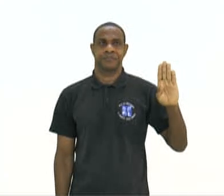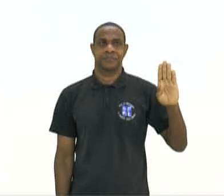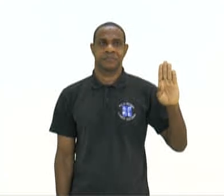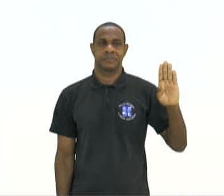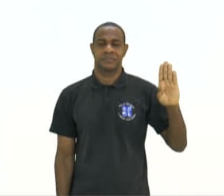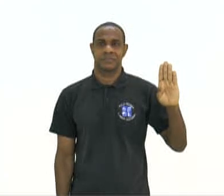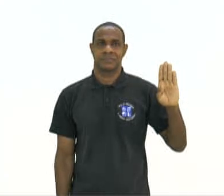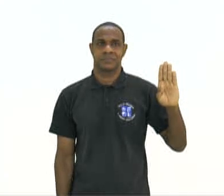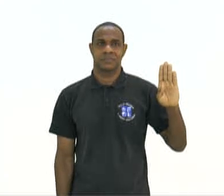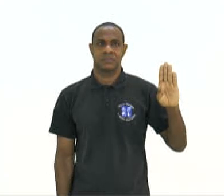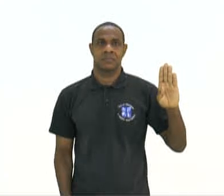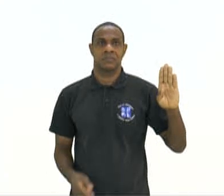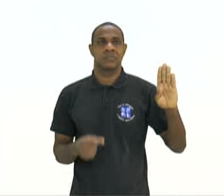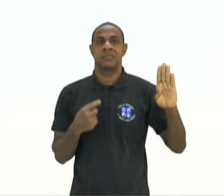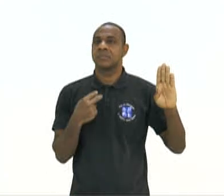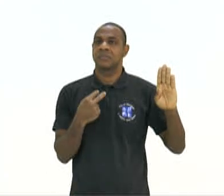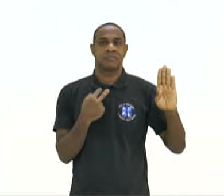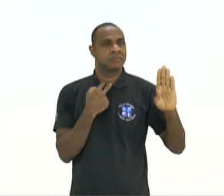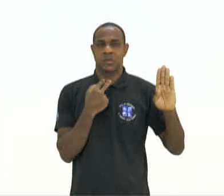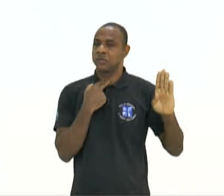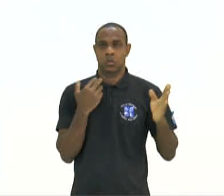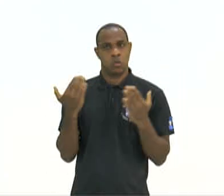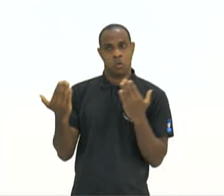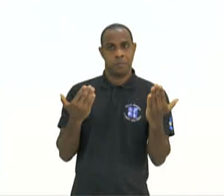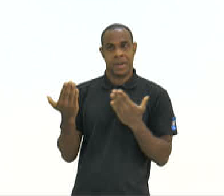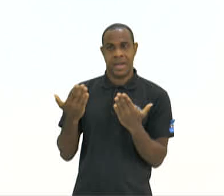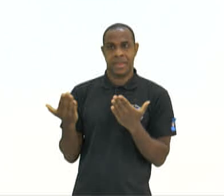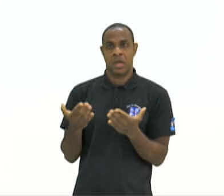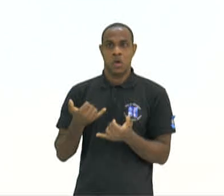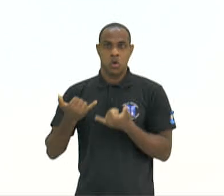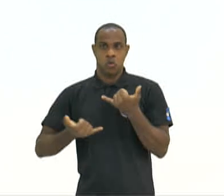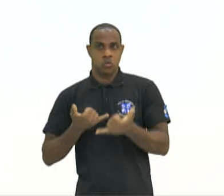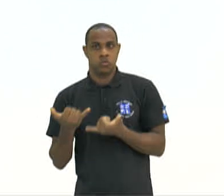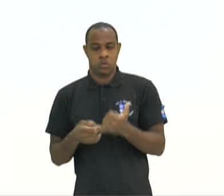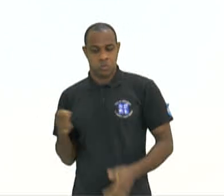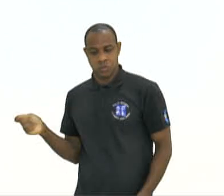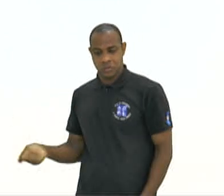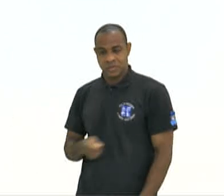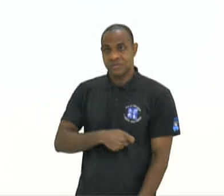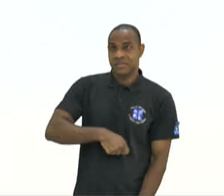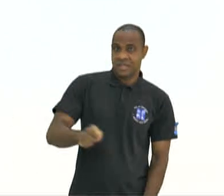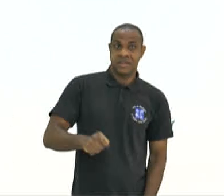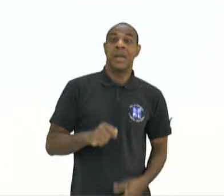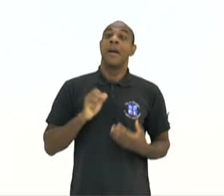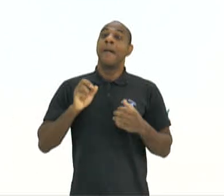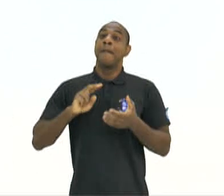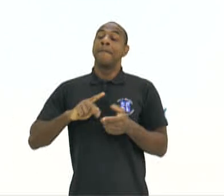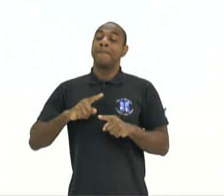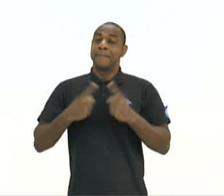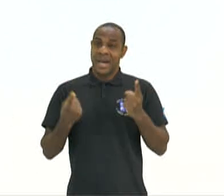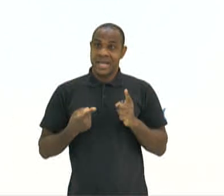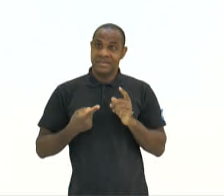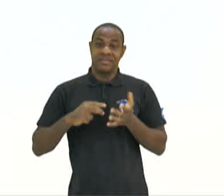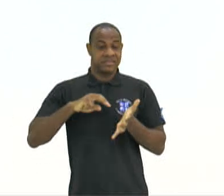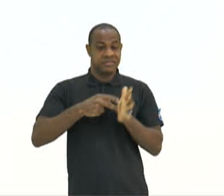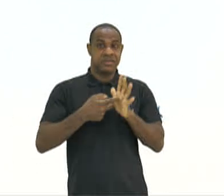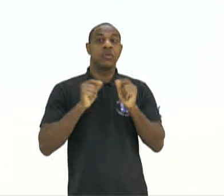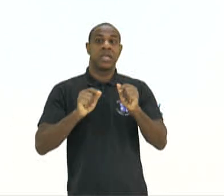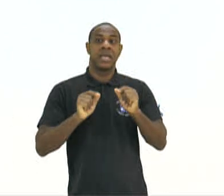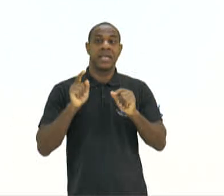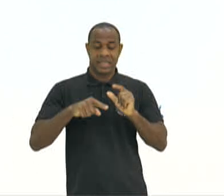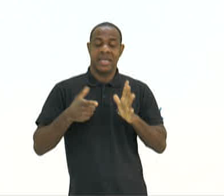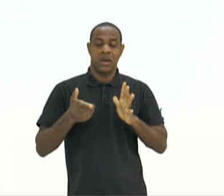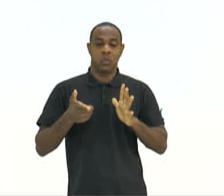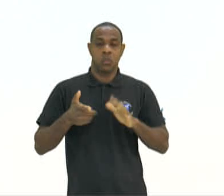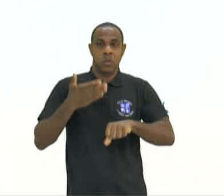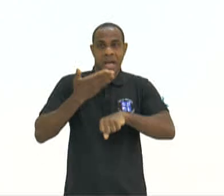workout. Não se compara ao jogo real de tênis, mas significa que é um exercício físico respeitável.